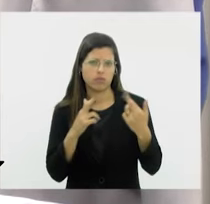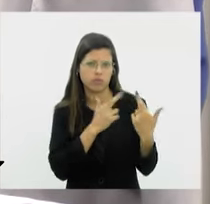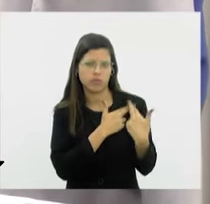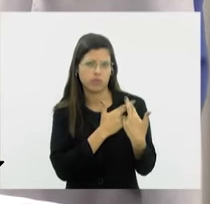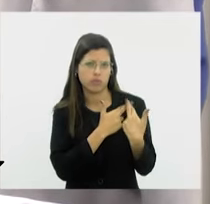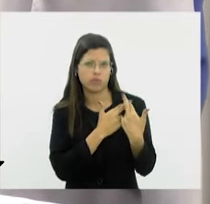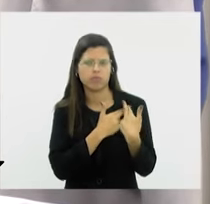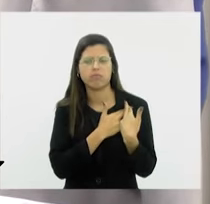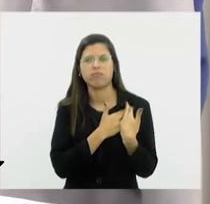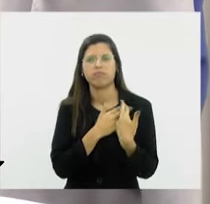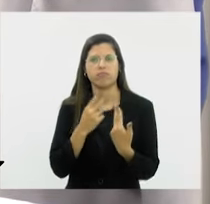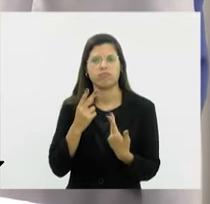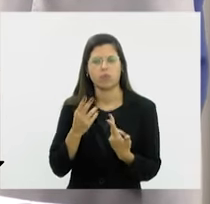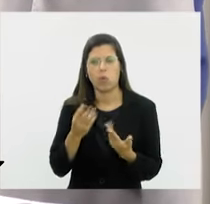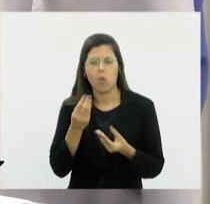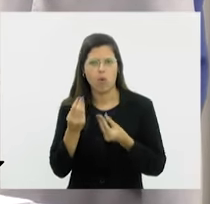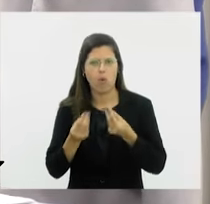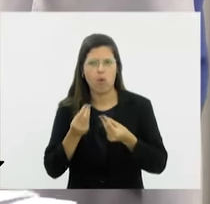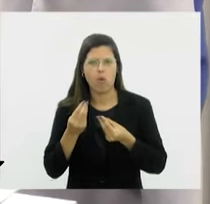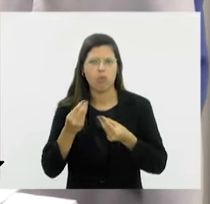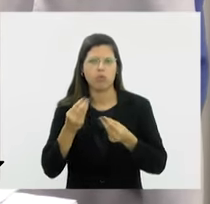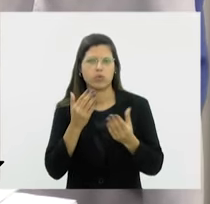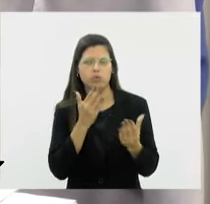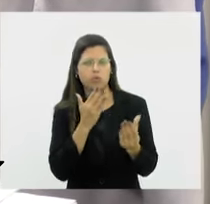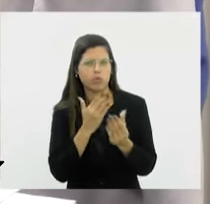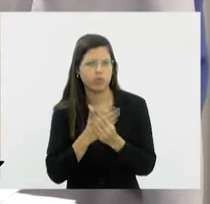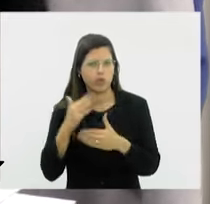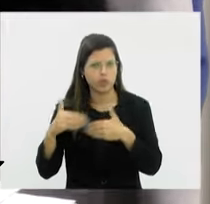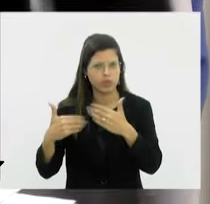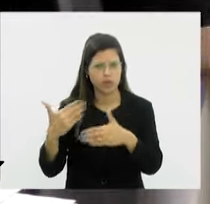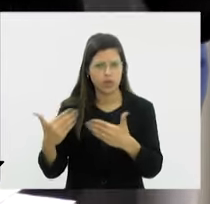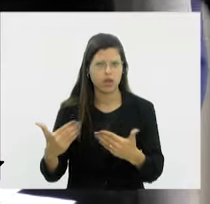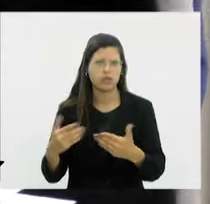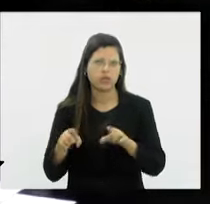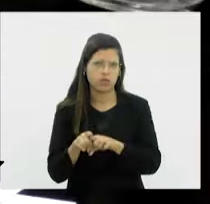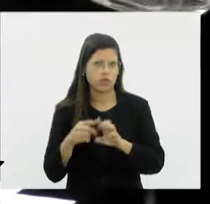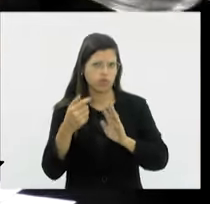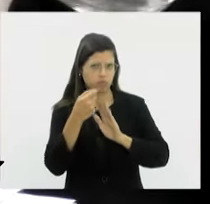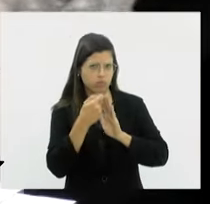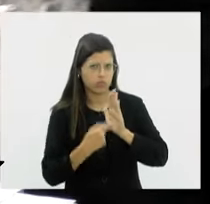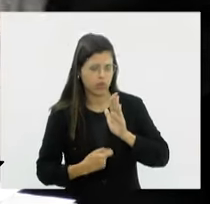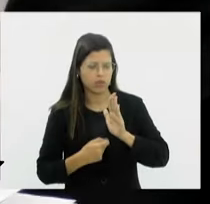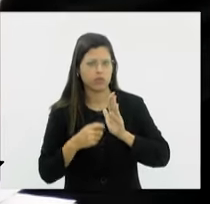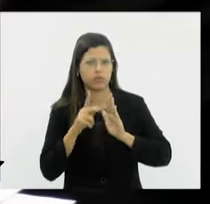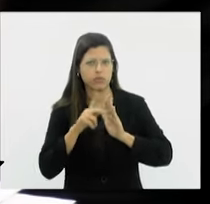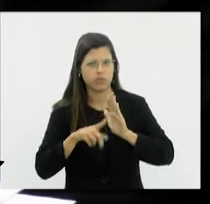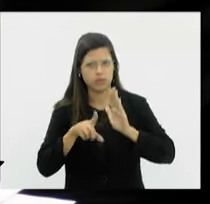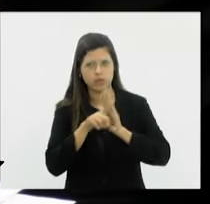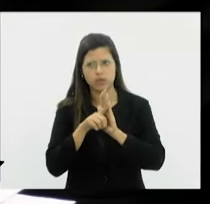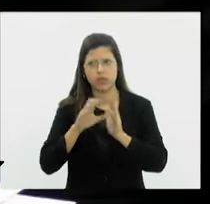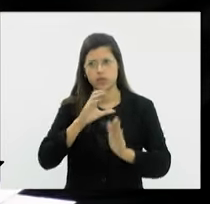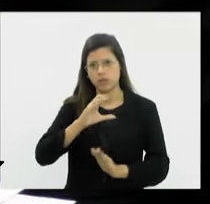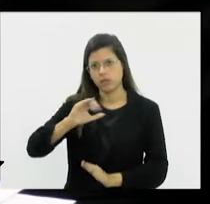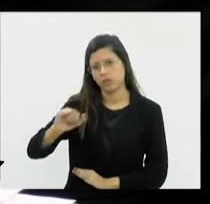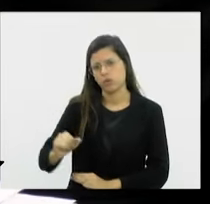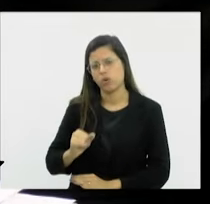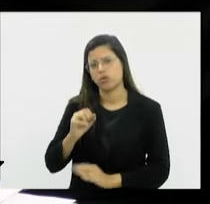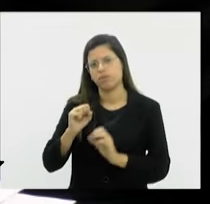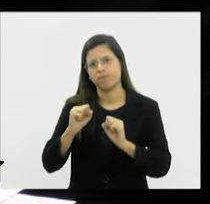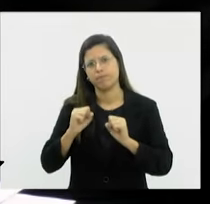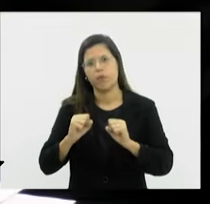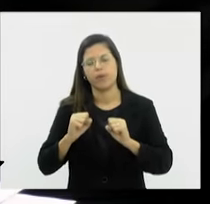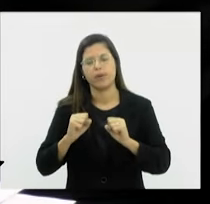andamento e a tramitação dos processos e da redação, na verdade, a CCJ pode